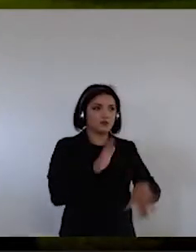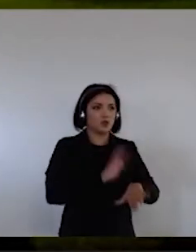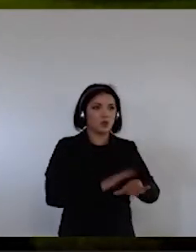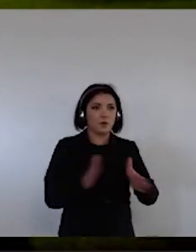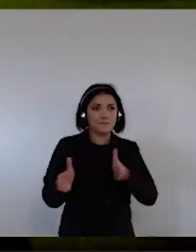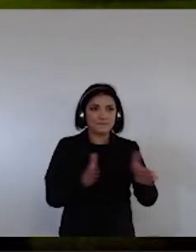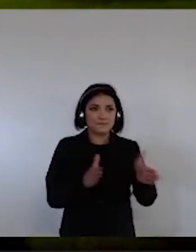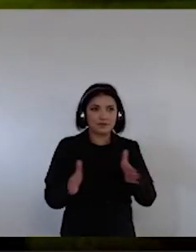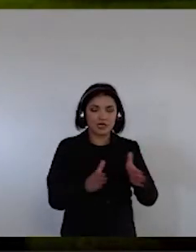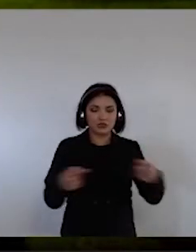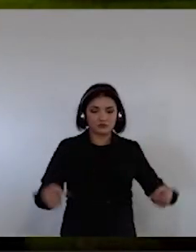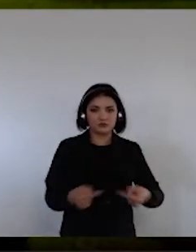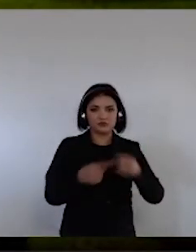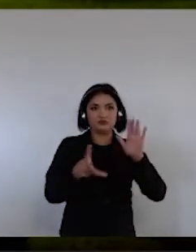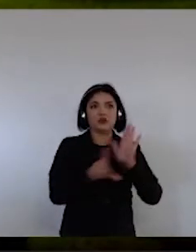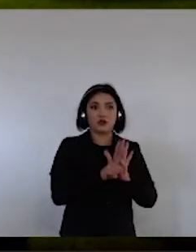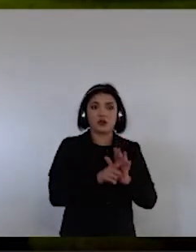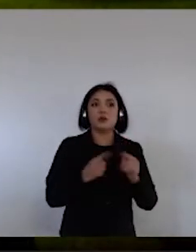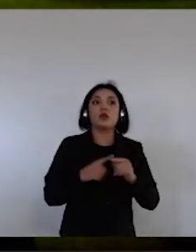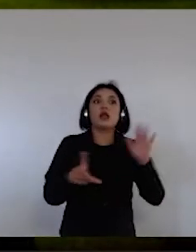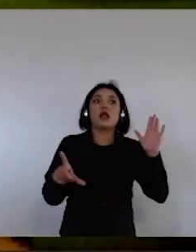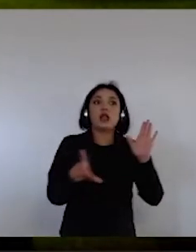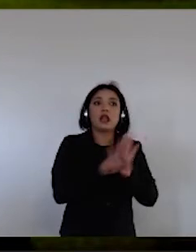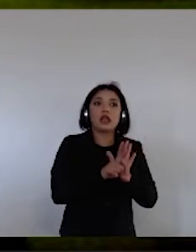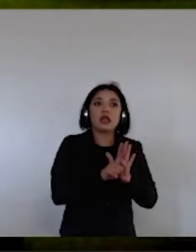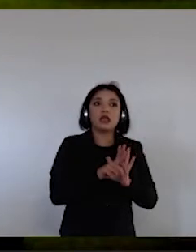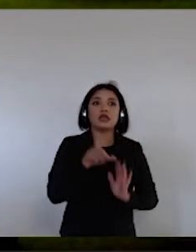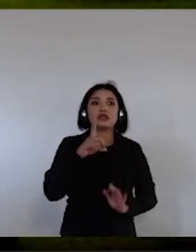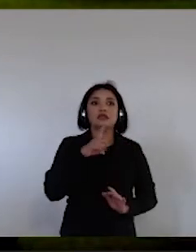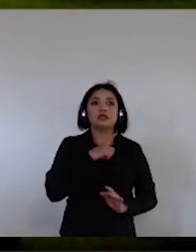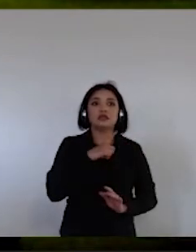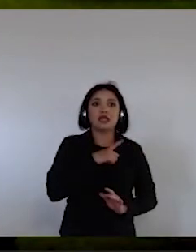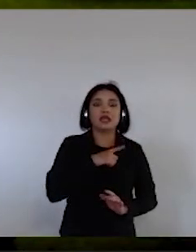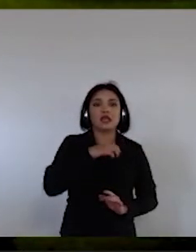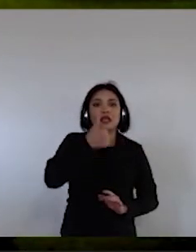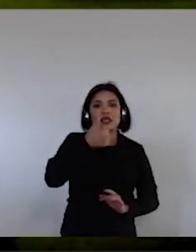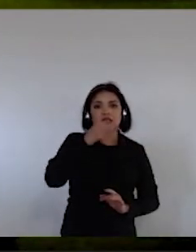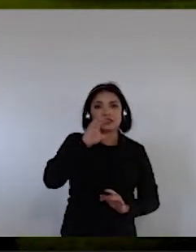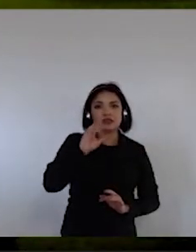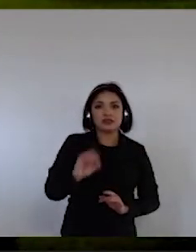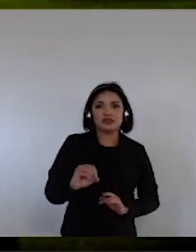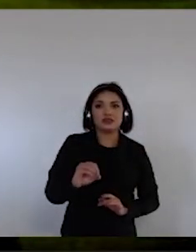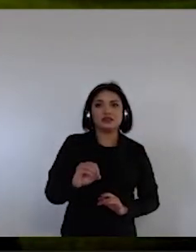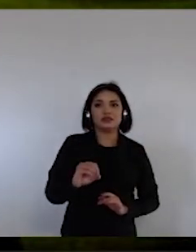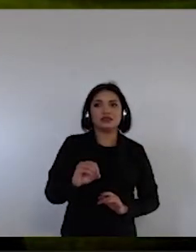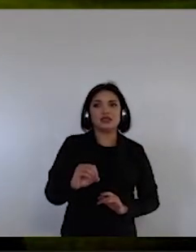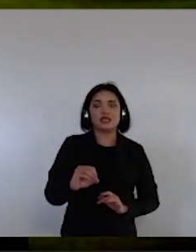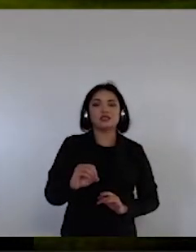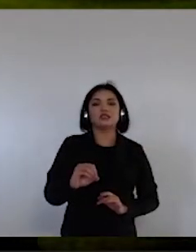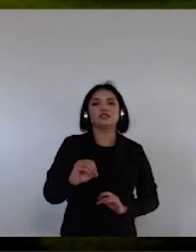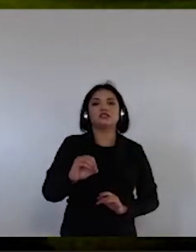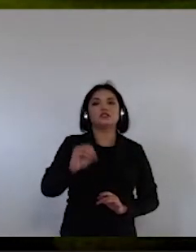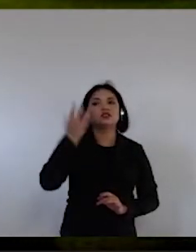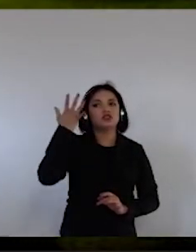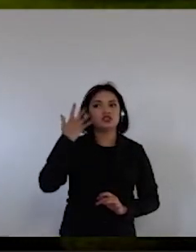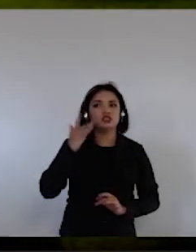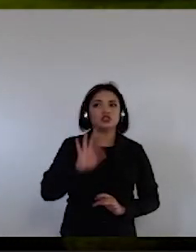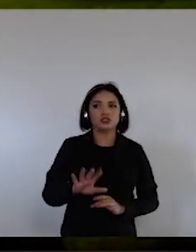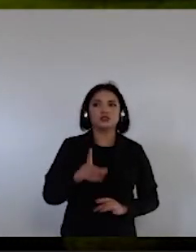e mais uma coisa extremamente curiosa, que eu não consigo entender, por mais que eu pense, e tenho que reconhecer a